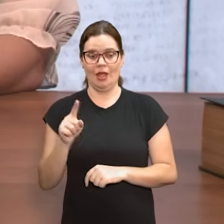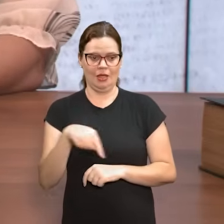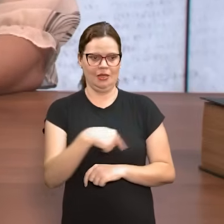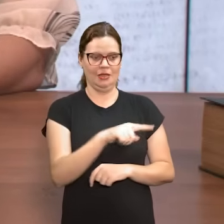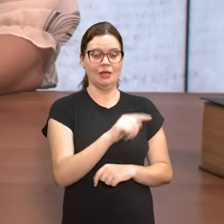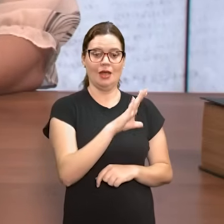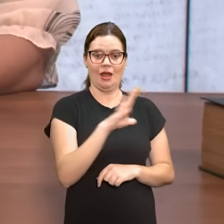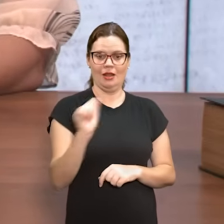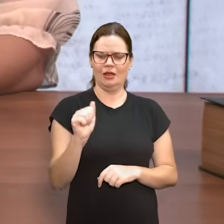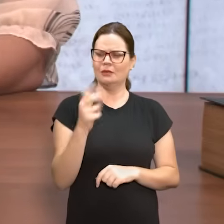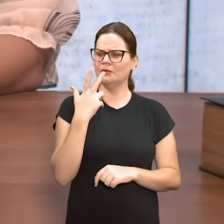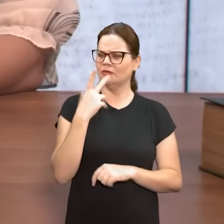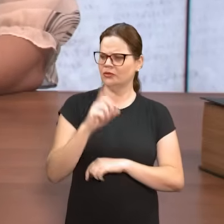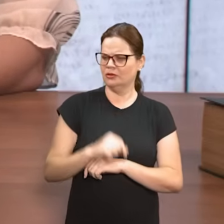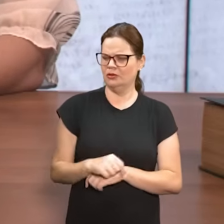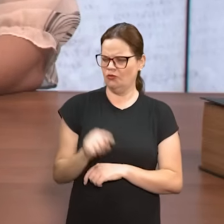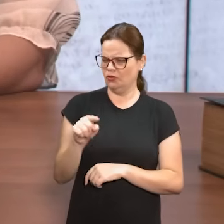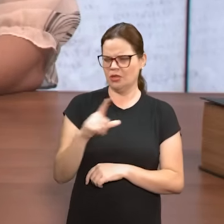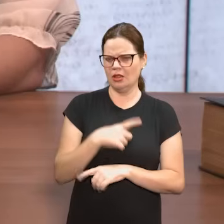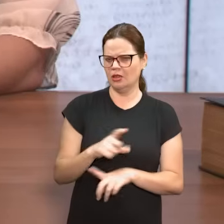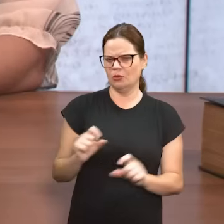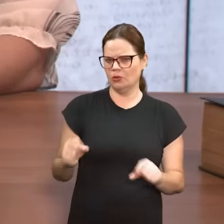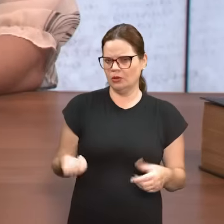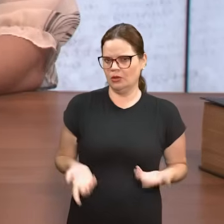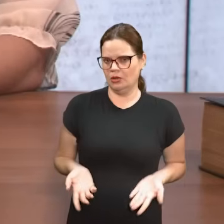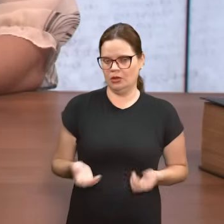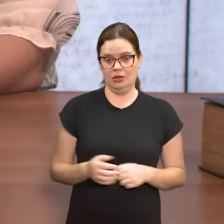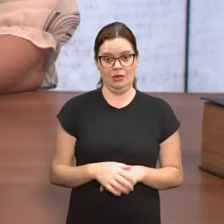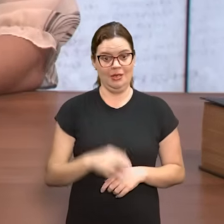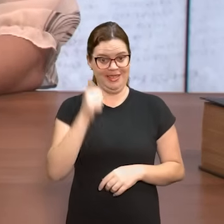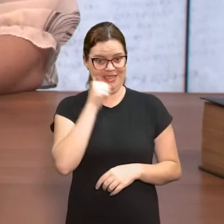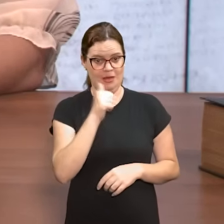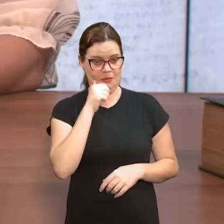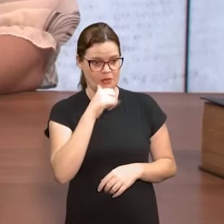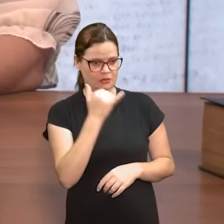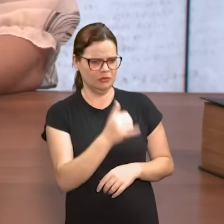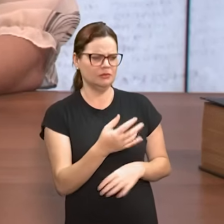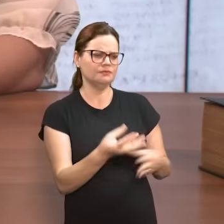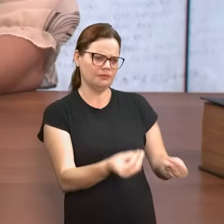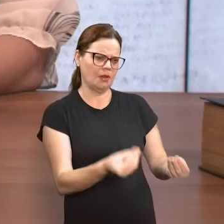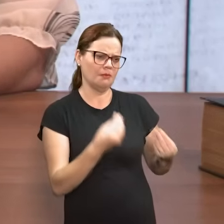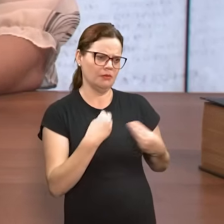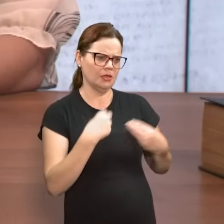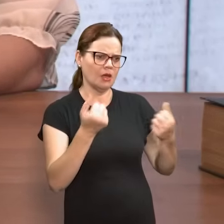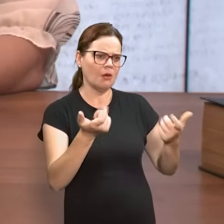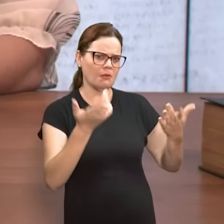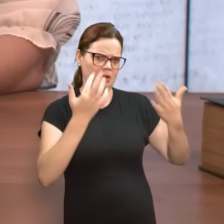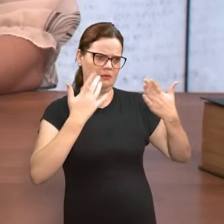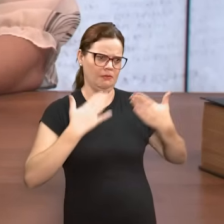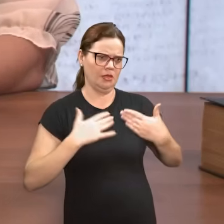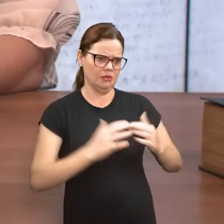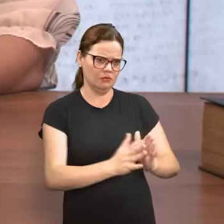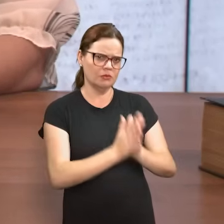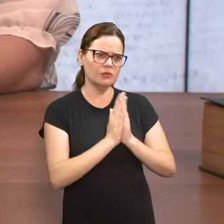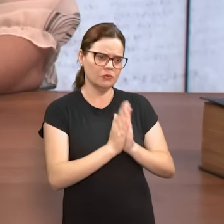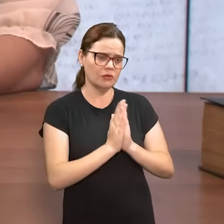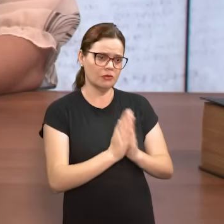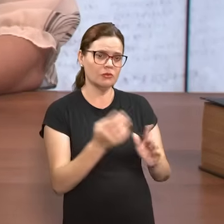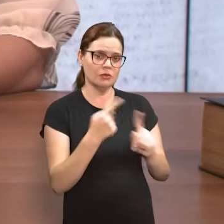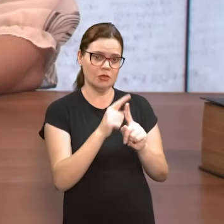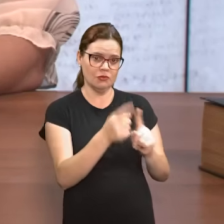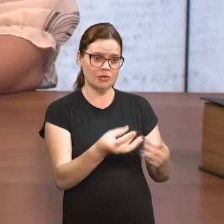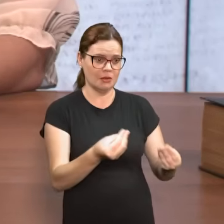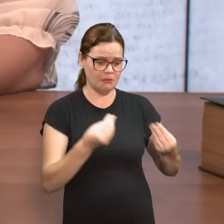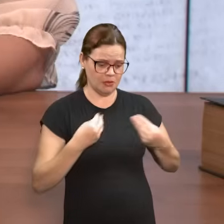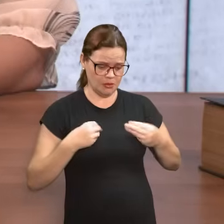disse: que é o que tens? E ela disse: dá-me uma bênção, pois me deste